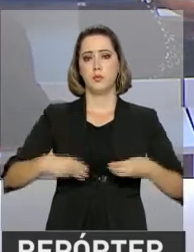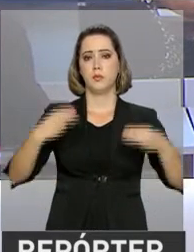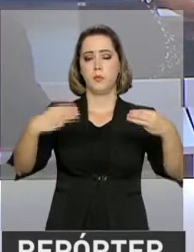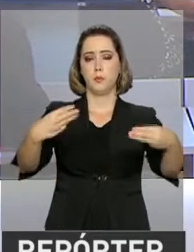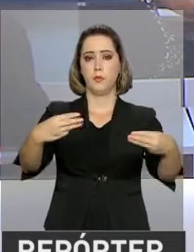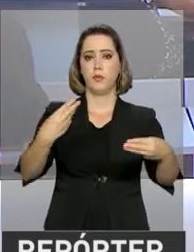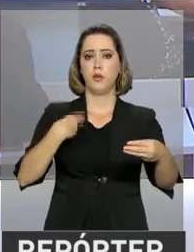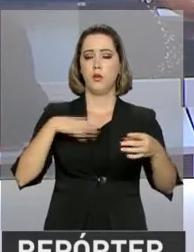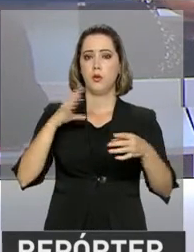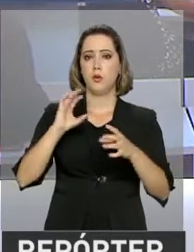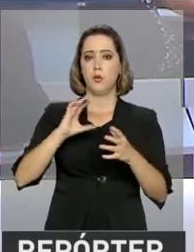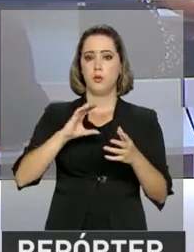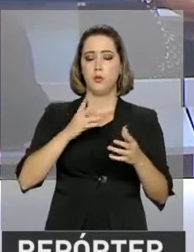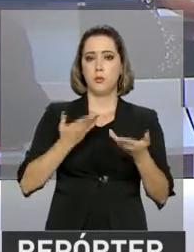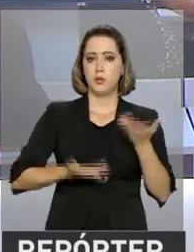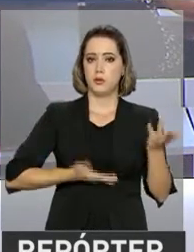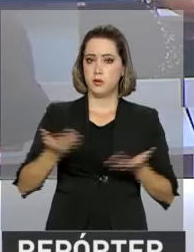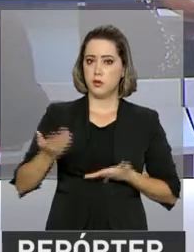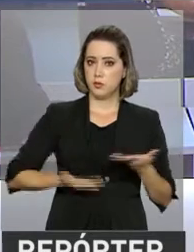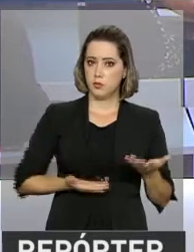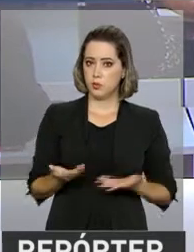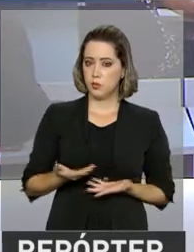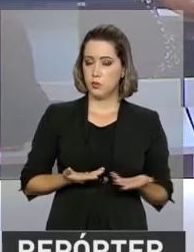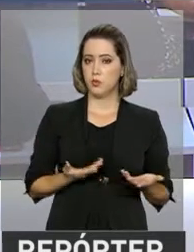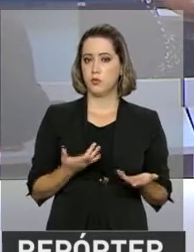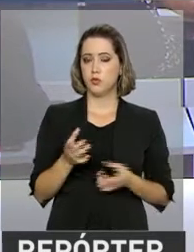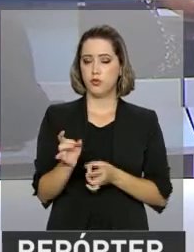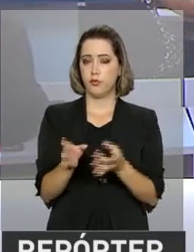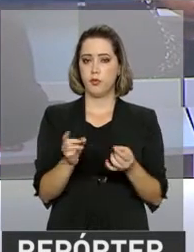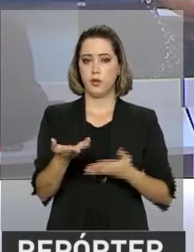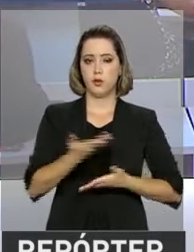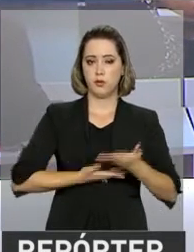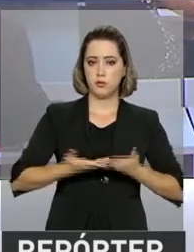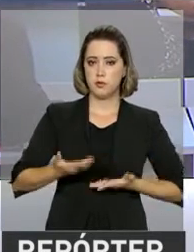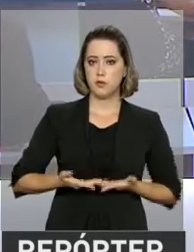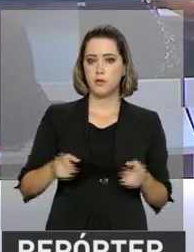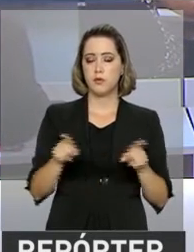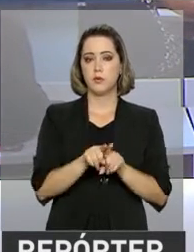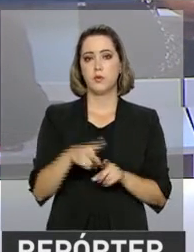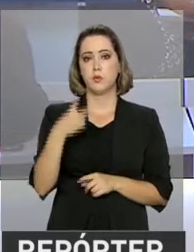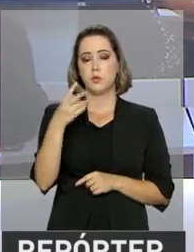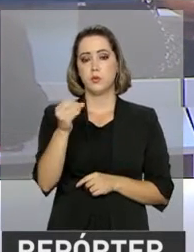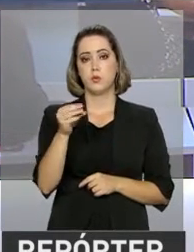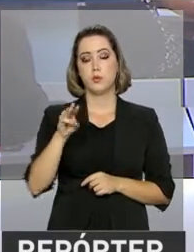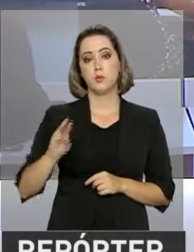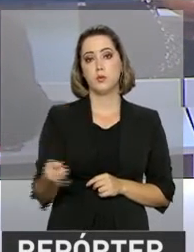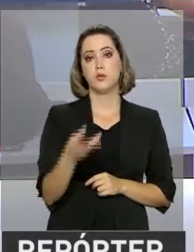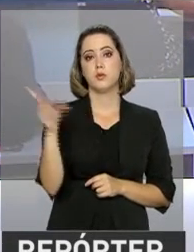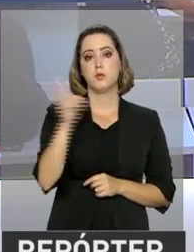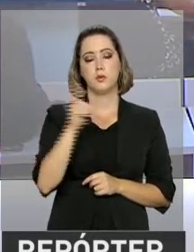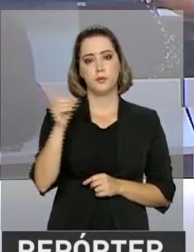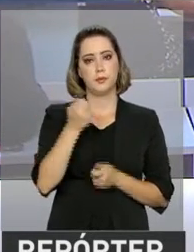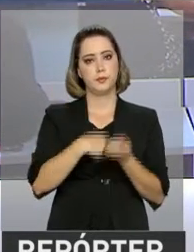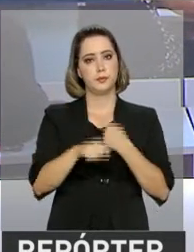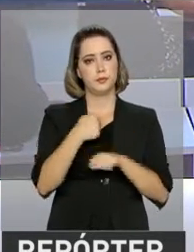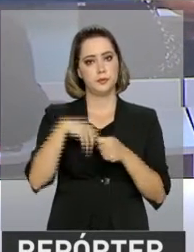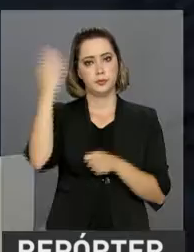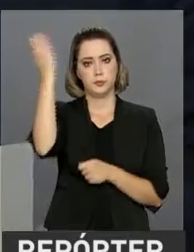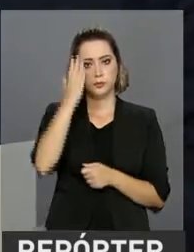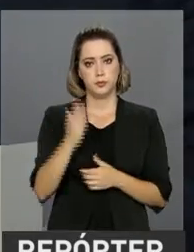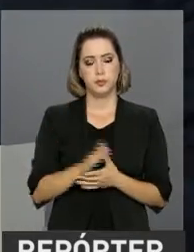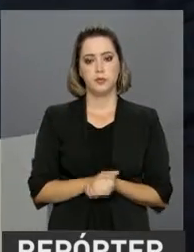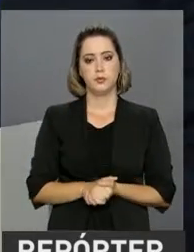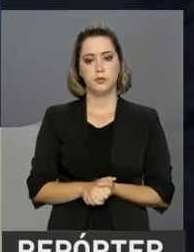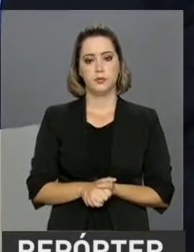comércio exterior de serviços com empresas da área um investimento de 200 milhões de dólares na economia do brasil